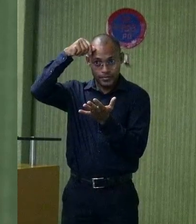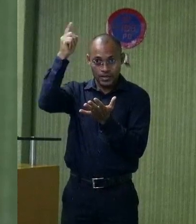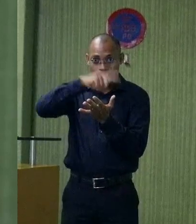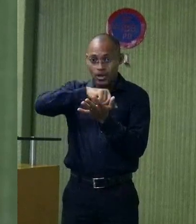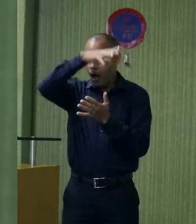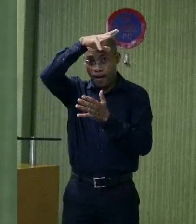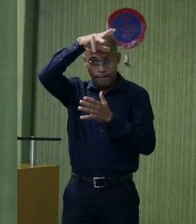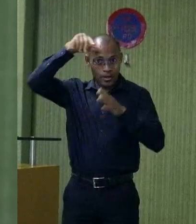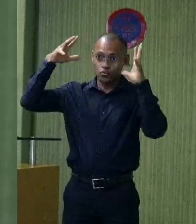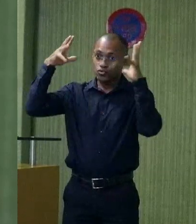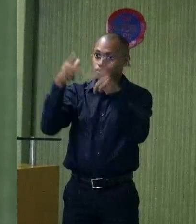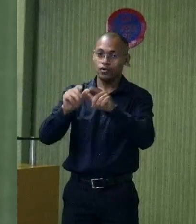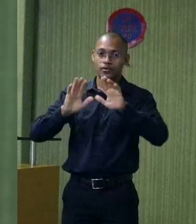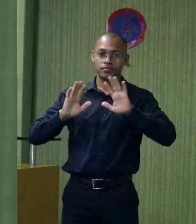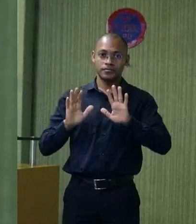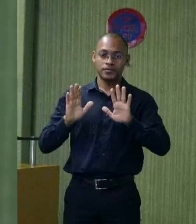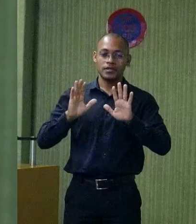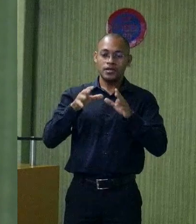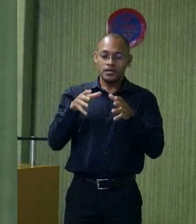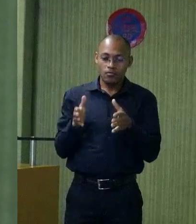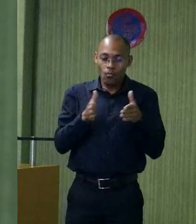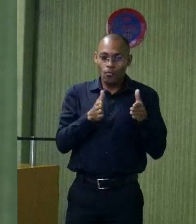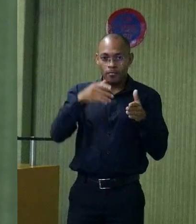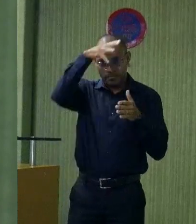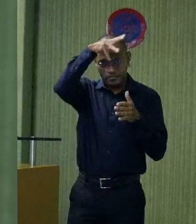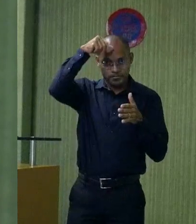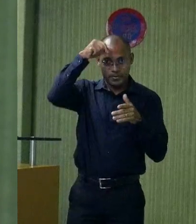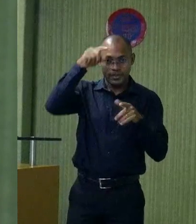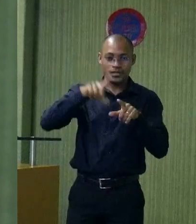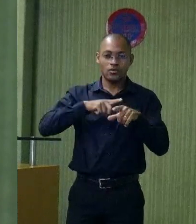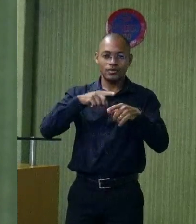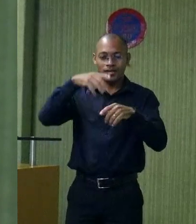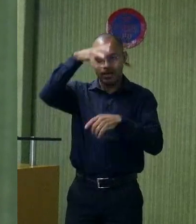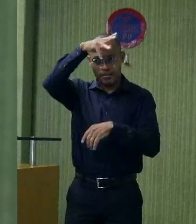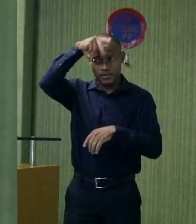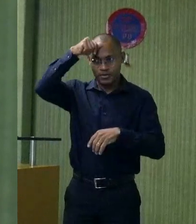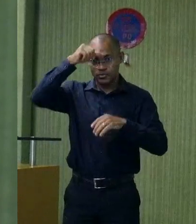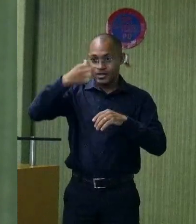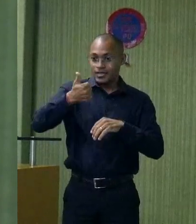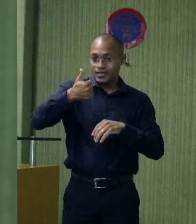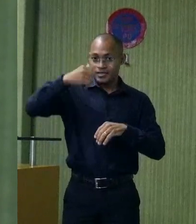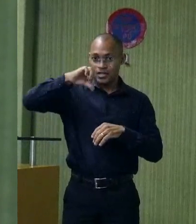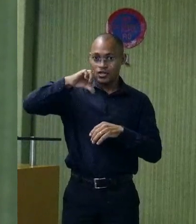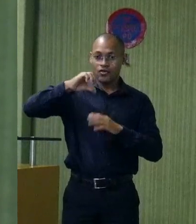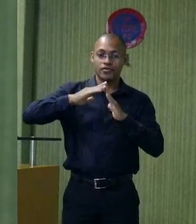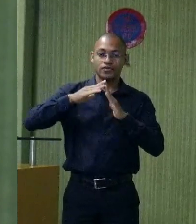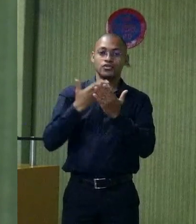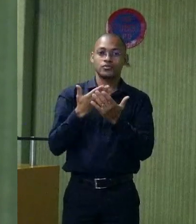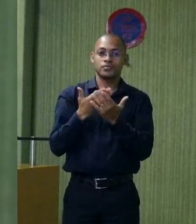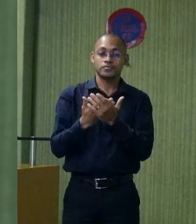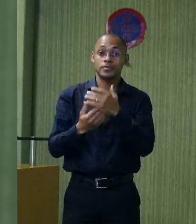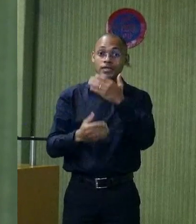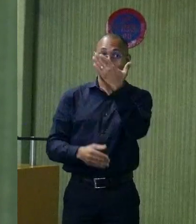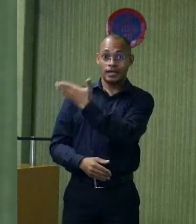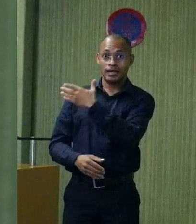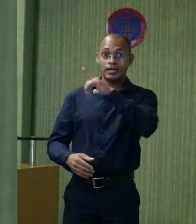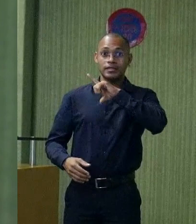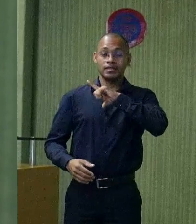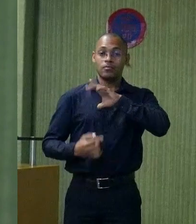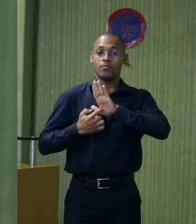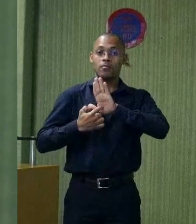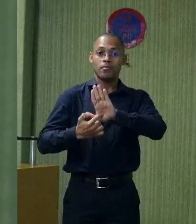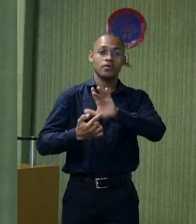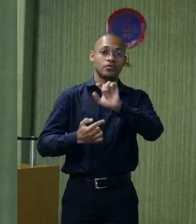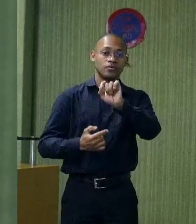todo então a gente tem também no Rio Amazonas 19 escolas na zona Ribeirinha e aqui a gente mostra também